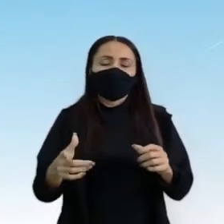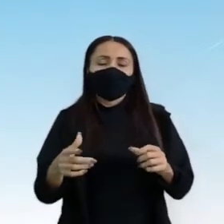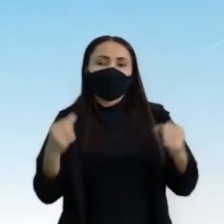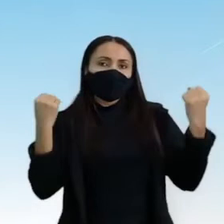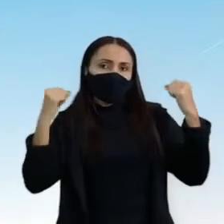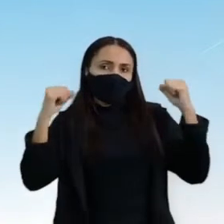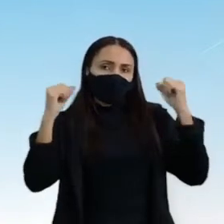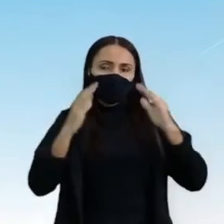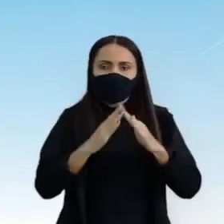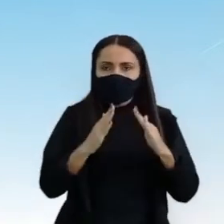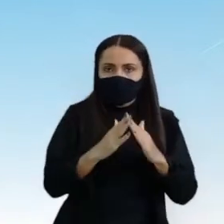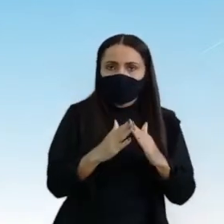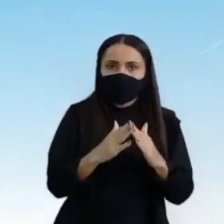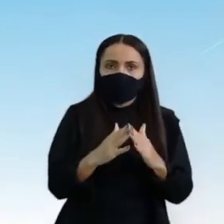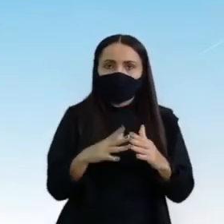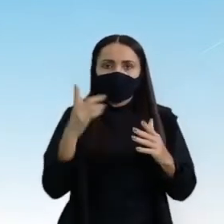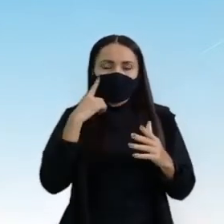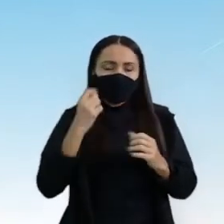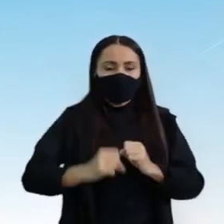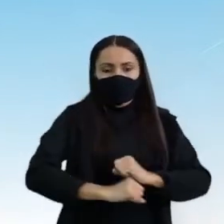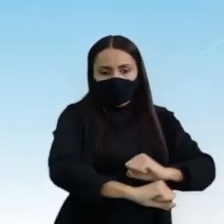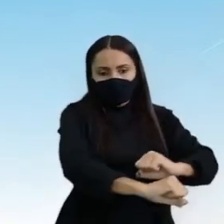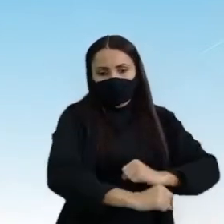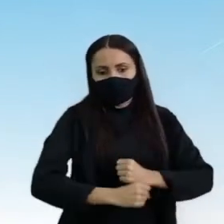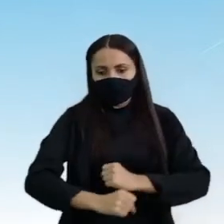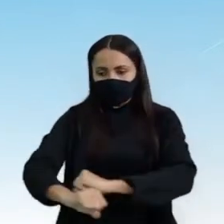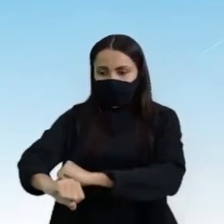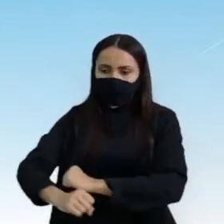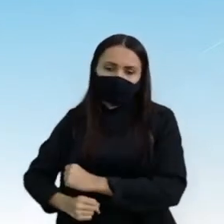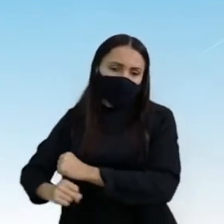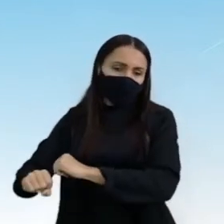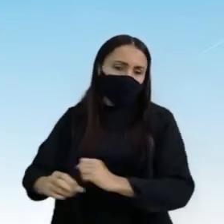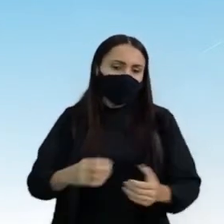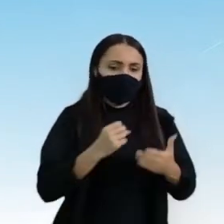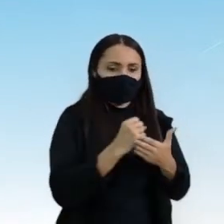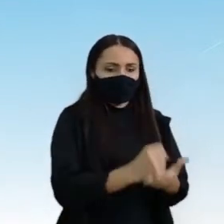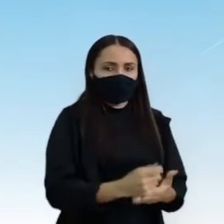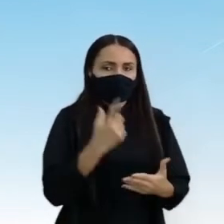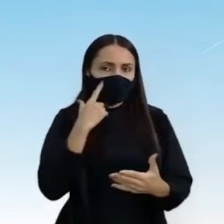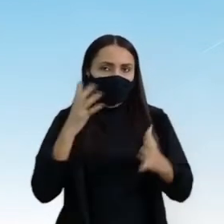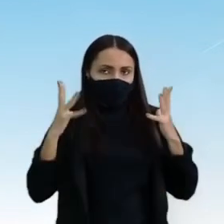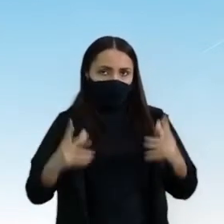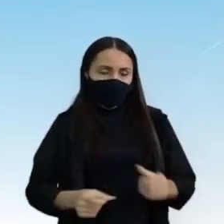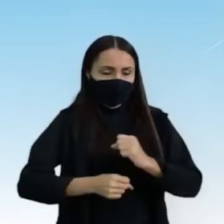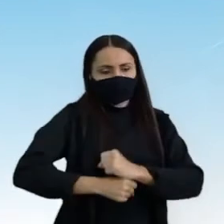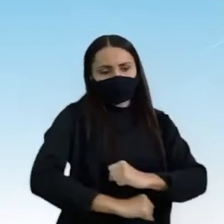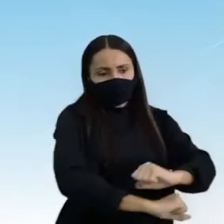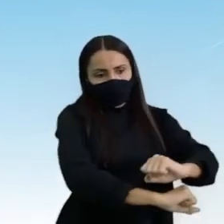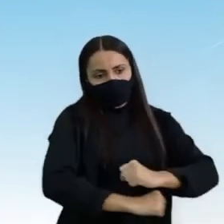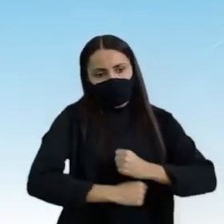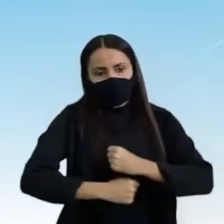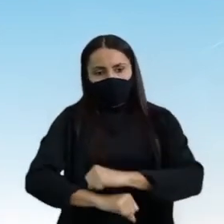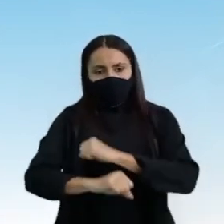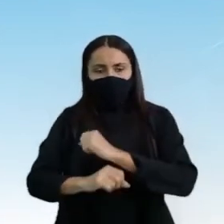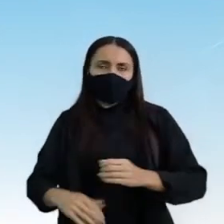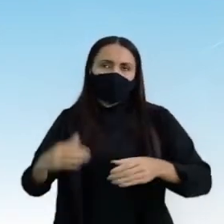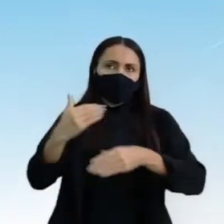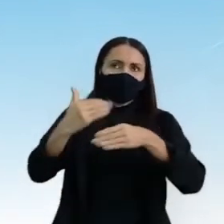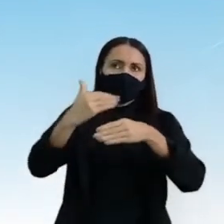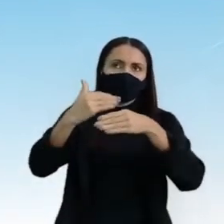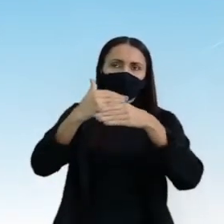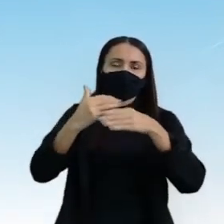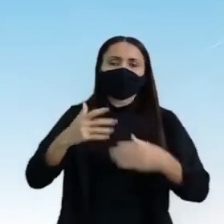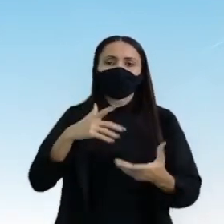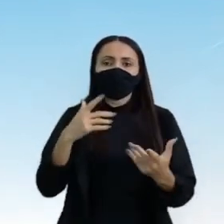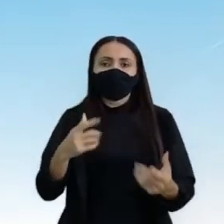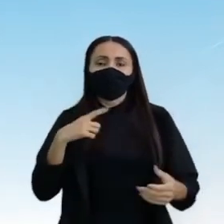casa. Exemplo, fazendo uma faxina na minha casa, ajudando ali a limpar o ambiente, uma reforma. Então eu vou